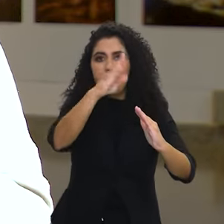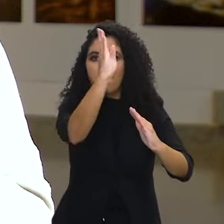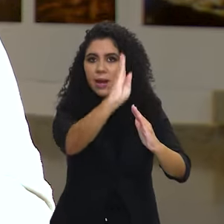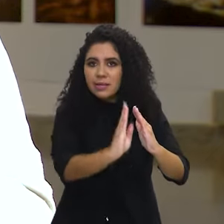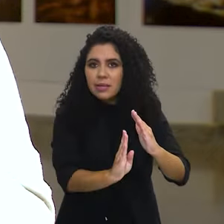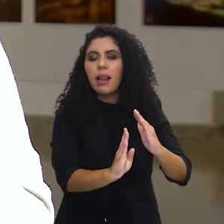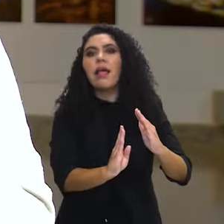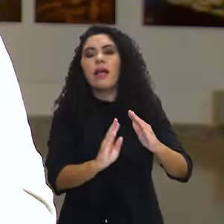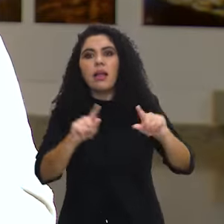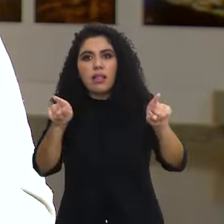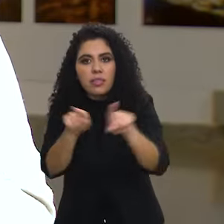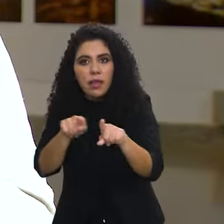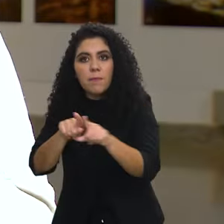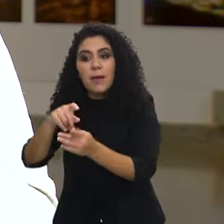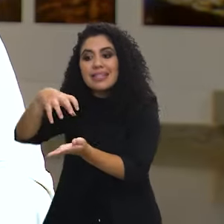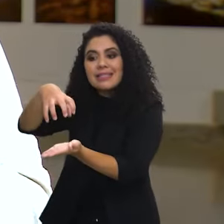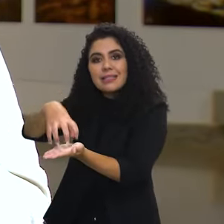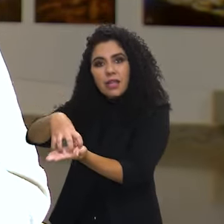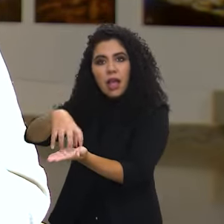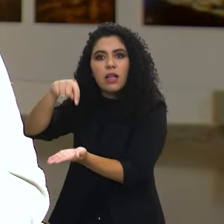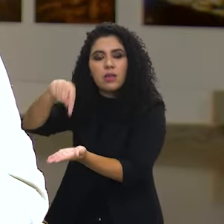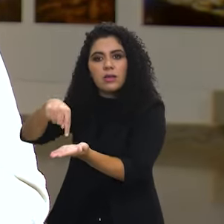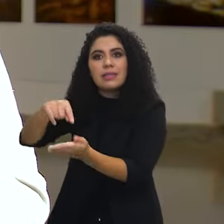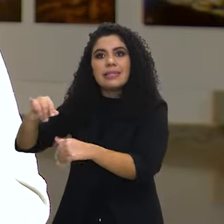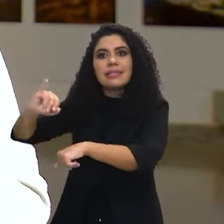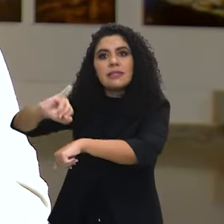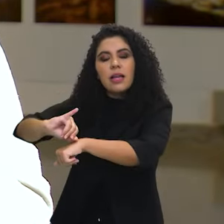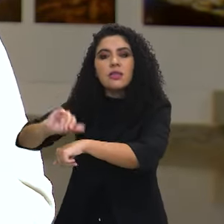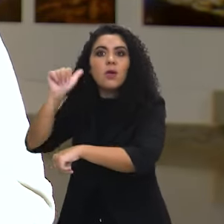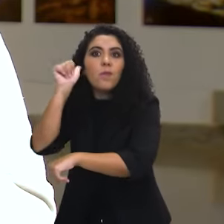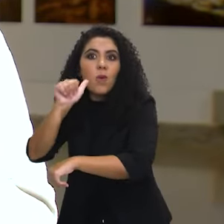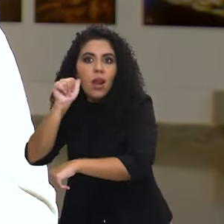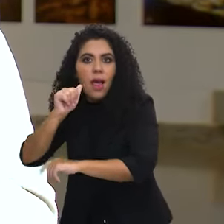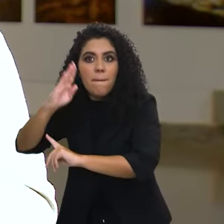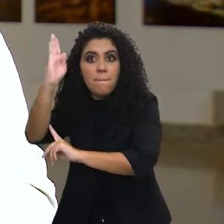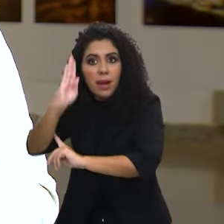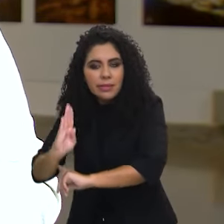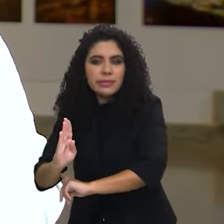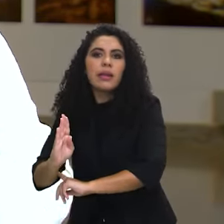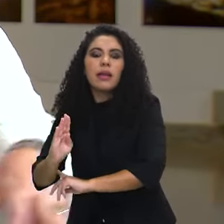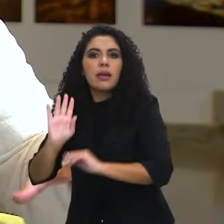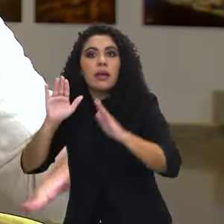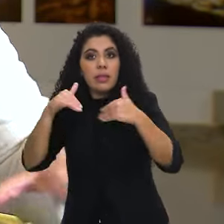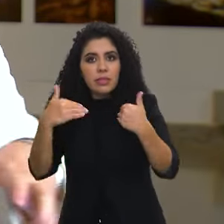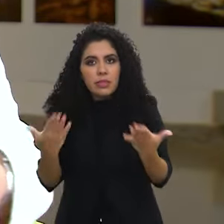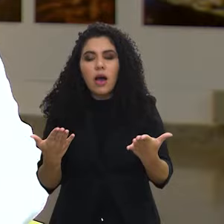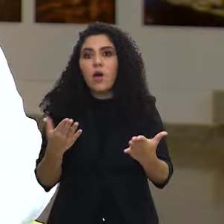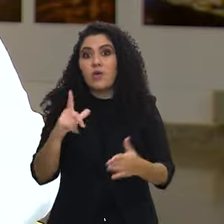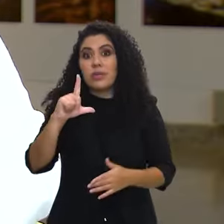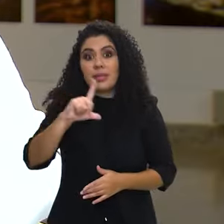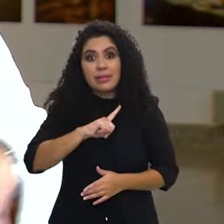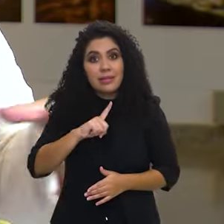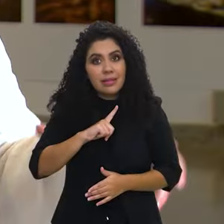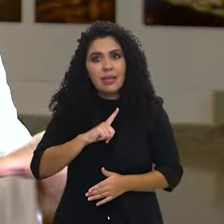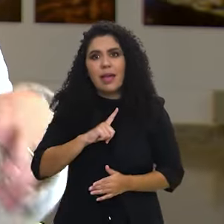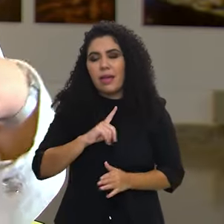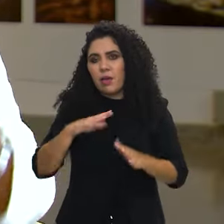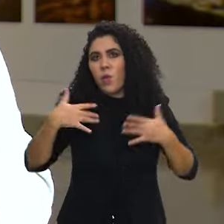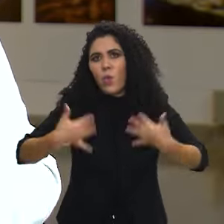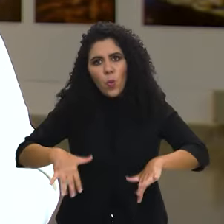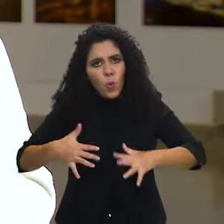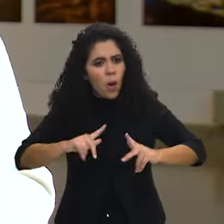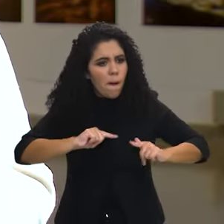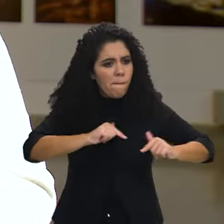de casas da mulher brasileira do centros das mulheres brasileiras né então nós estamos aí numa grande